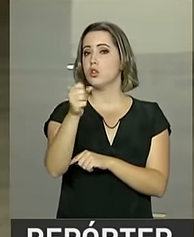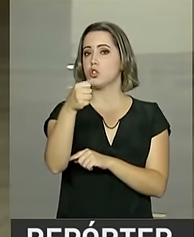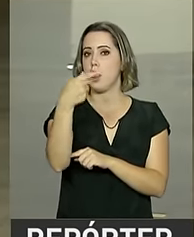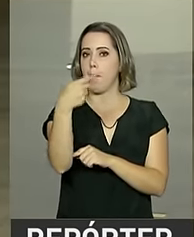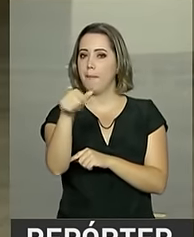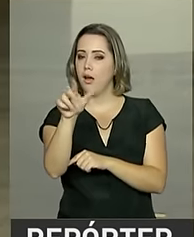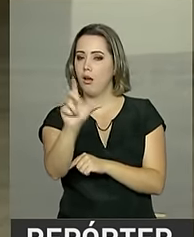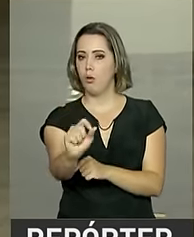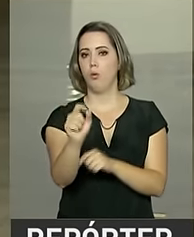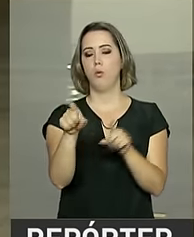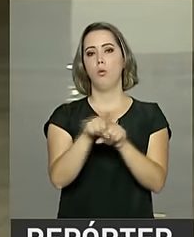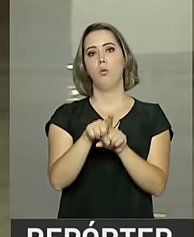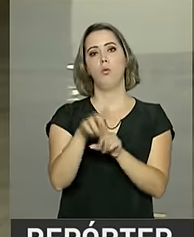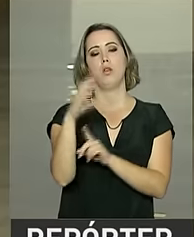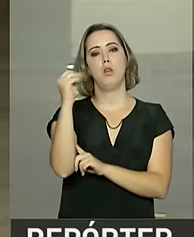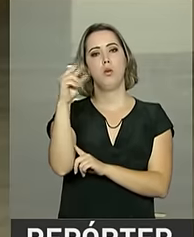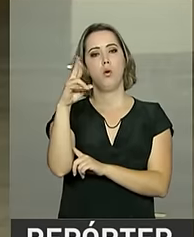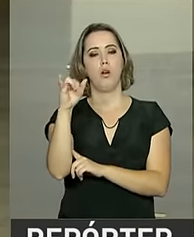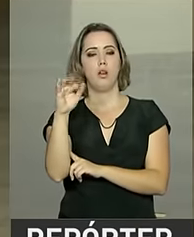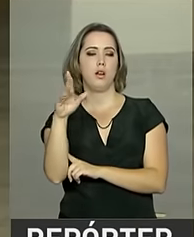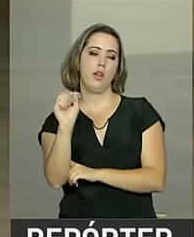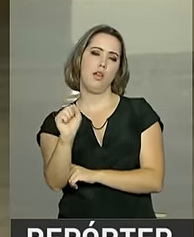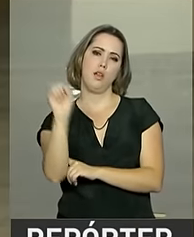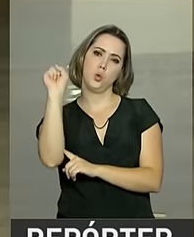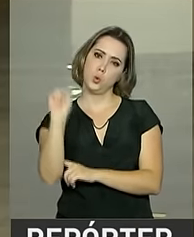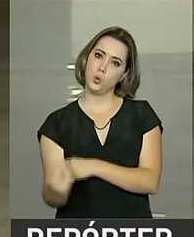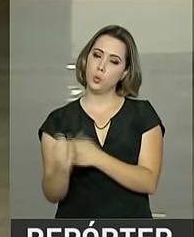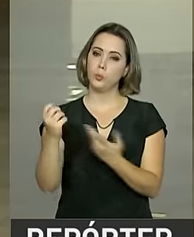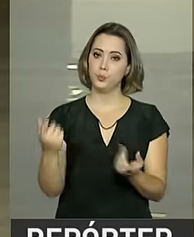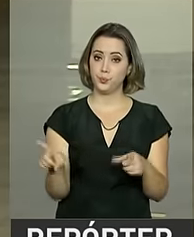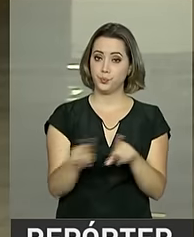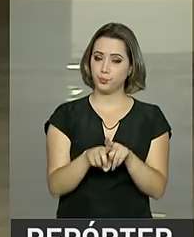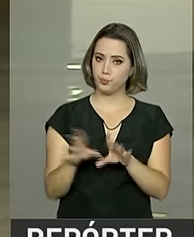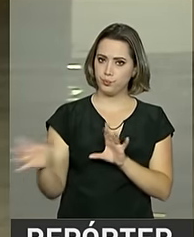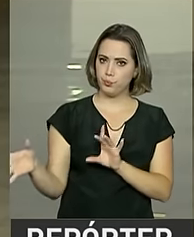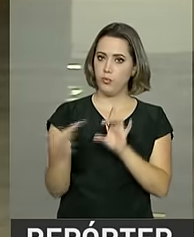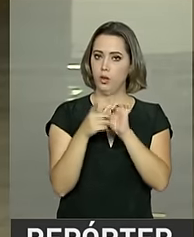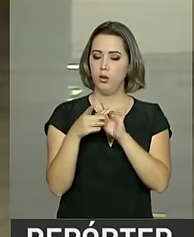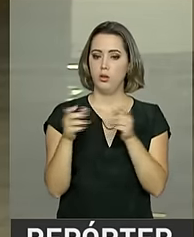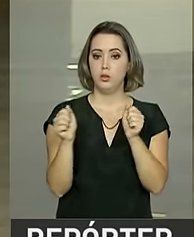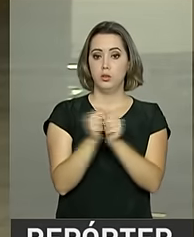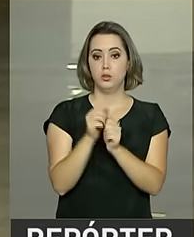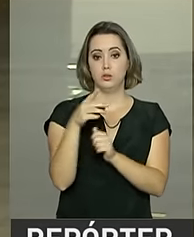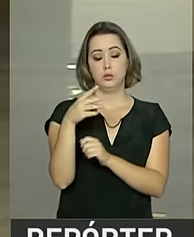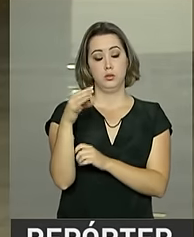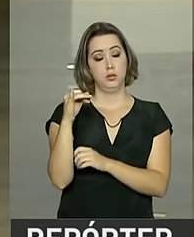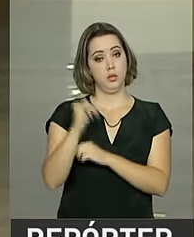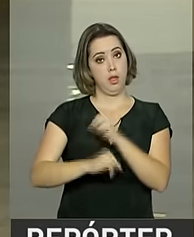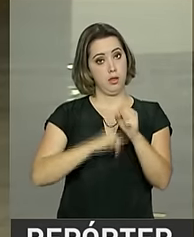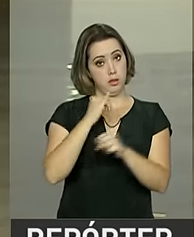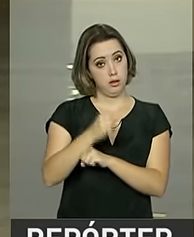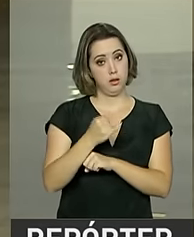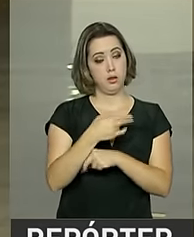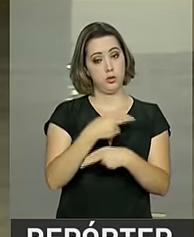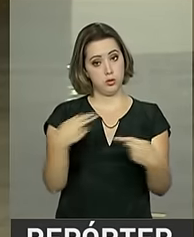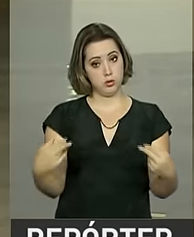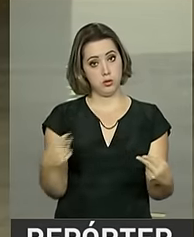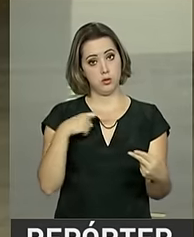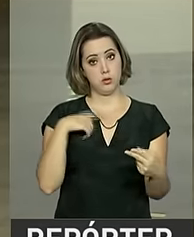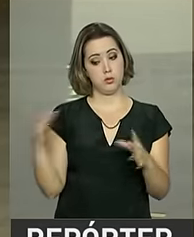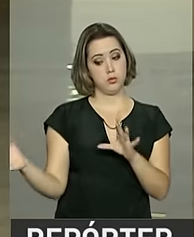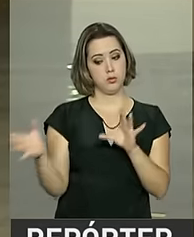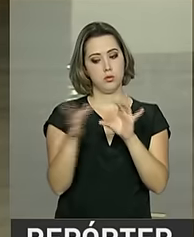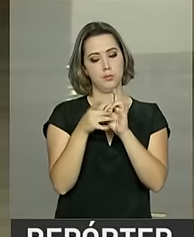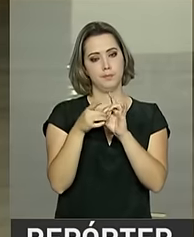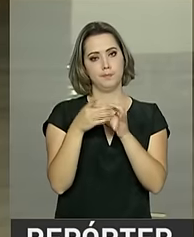o ministério da Ciência Tecnologia inovações e comunicações a Associação Brasileira de internet das coisas e a aliança